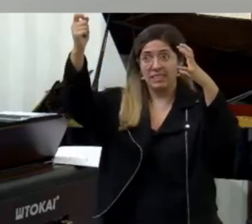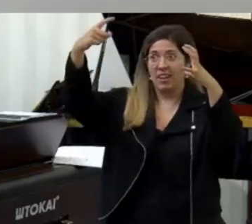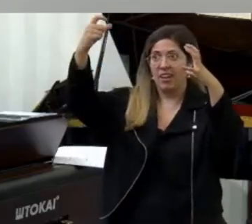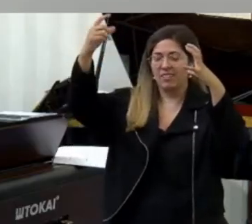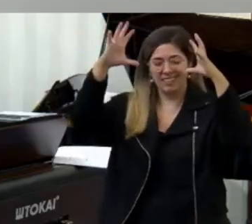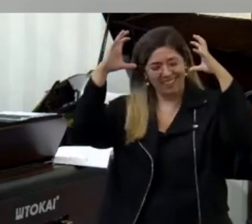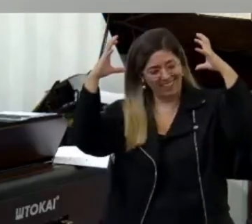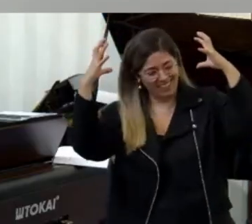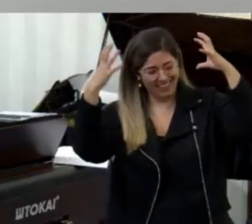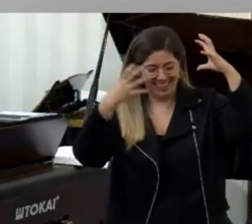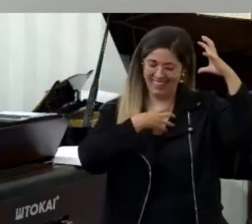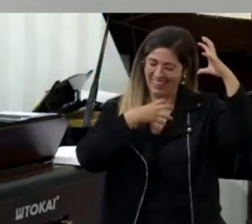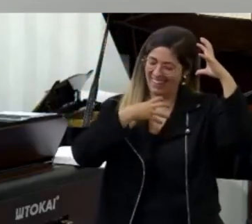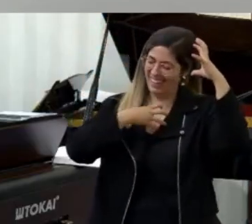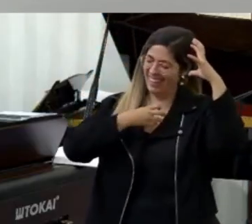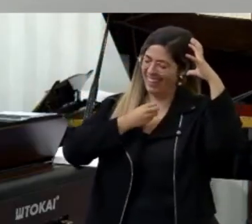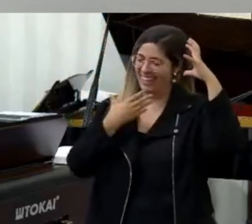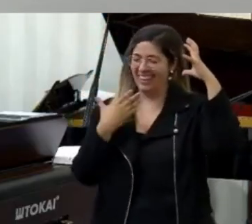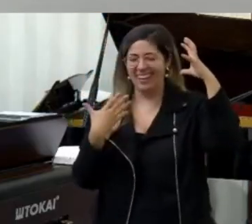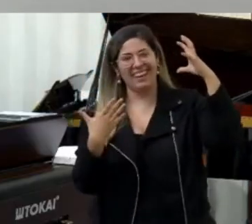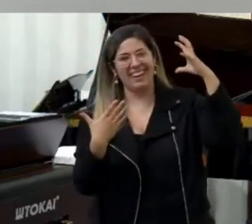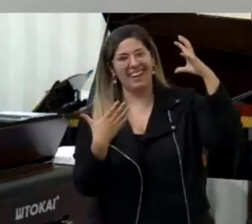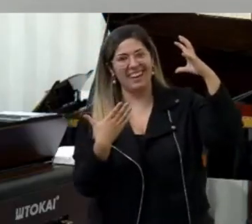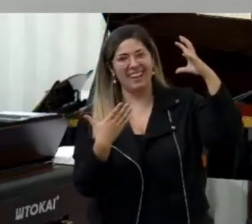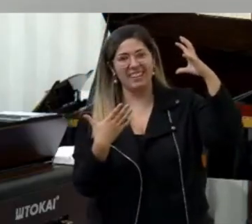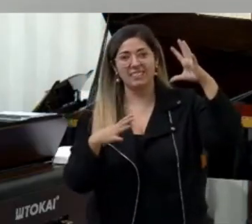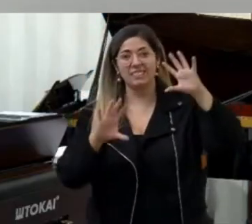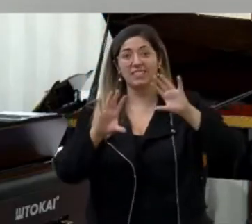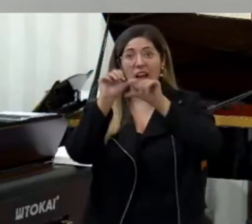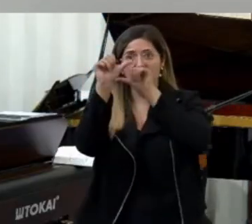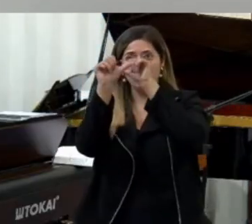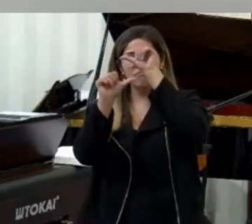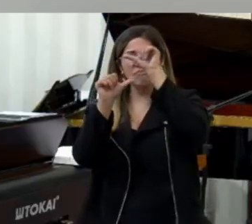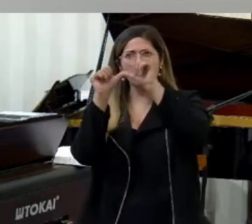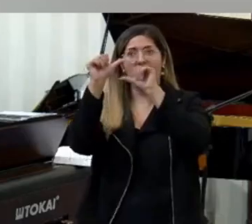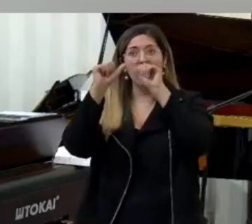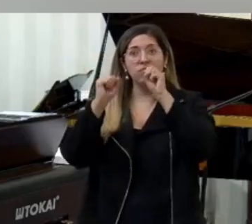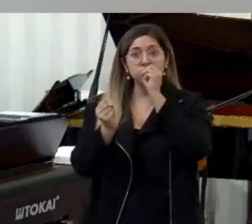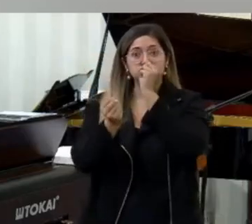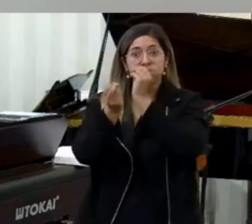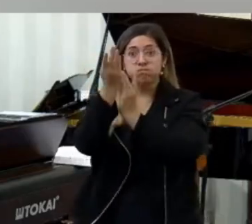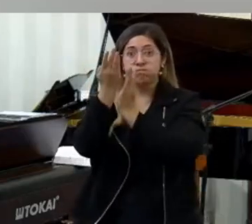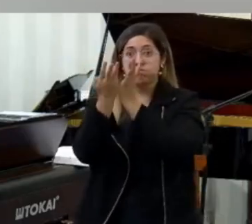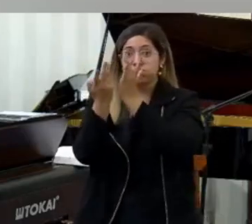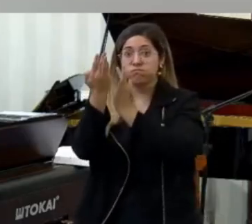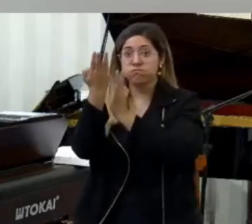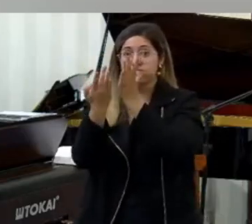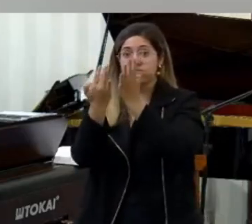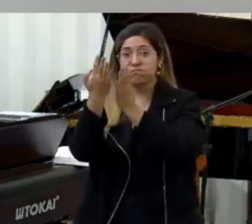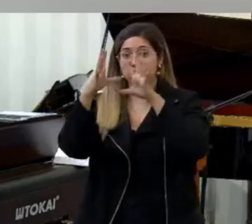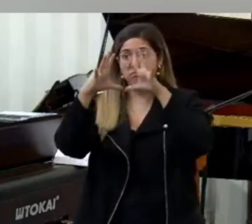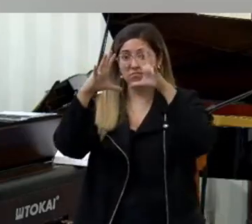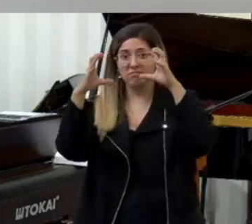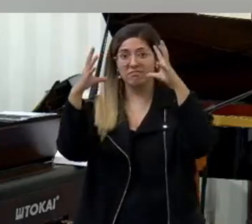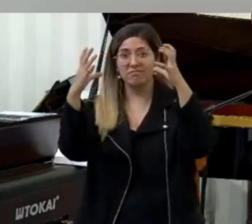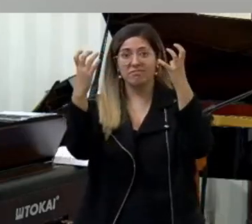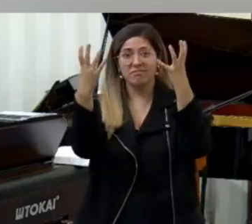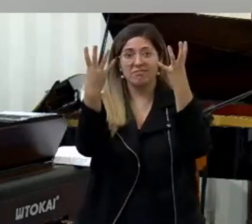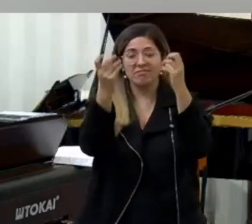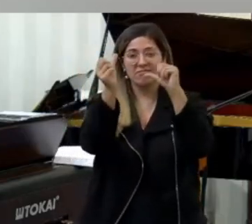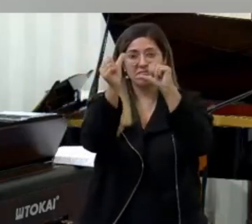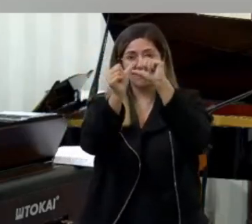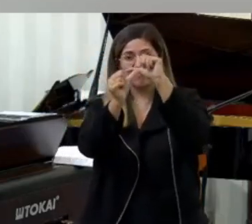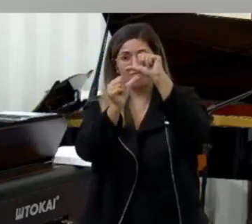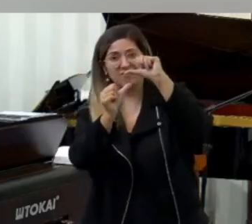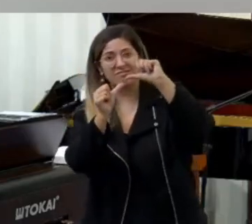alguns momentos, alguma coisa poderia se parecer com uma cruz lá atrás. Quando a nuvem deixava